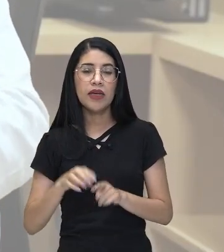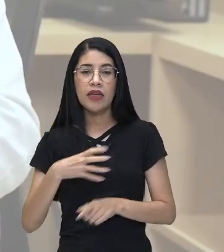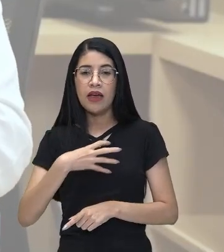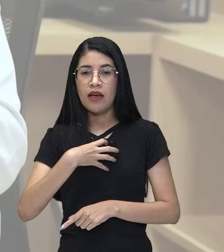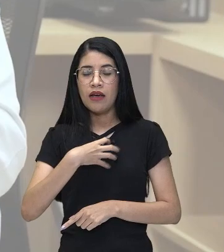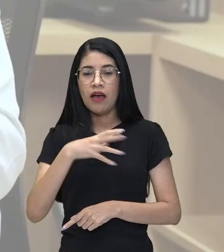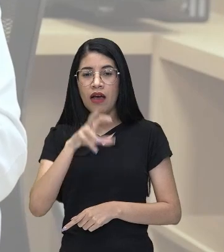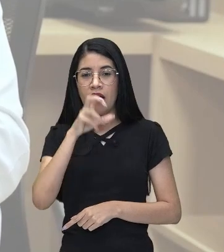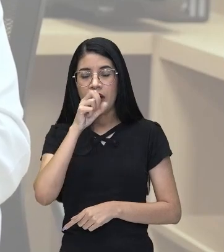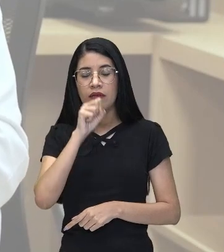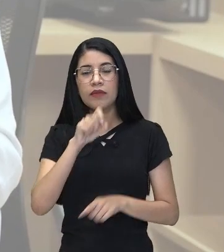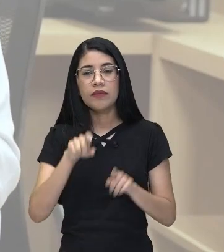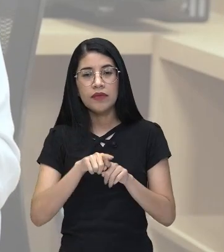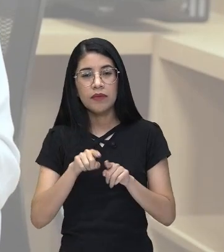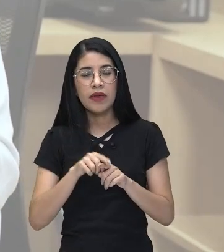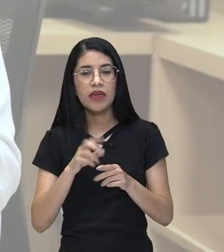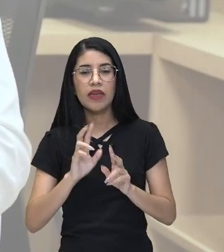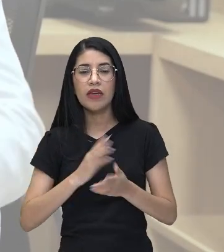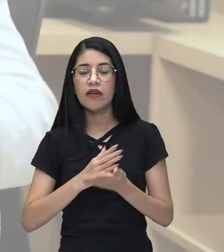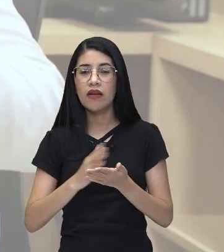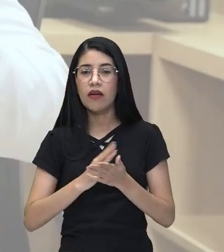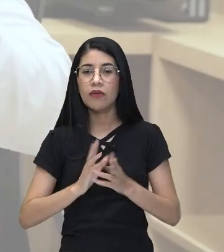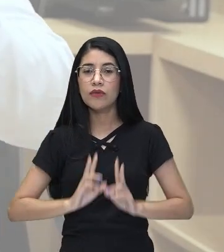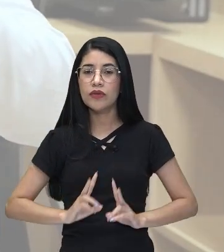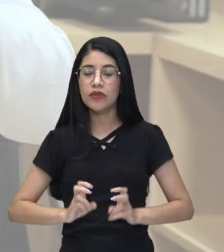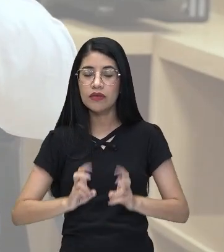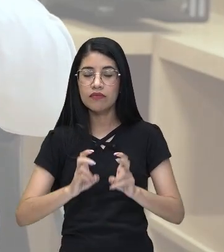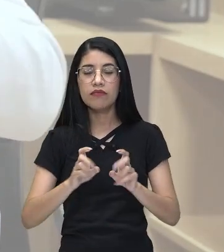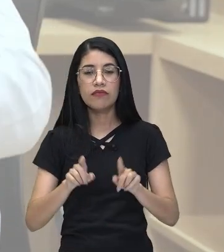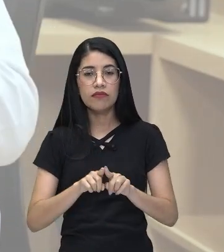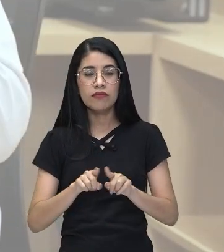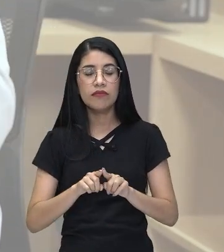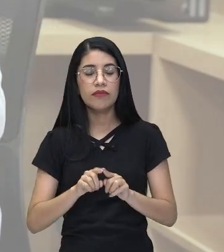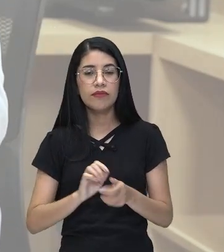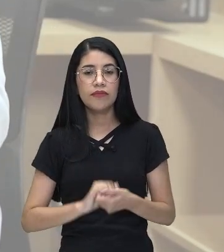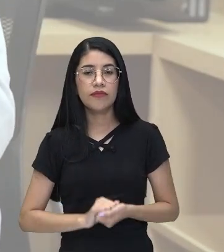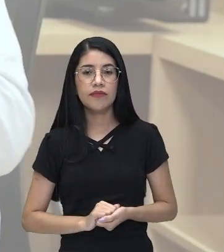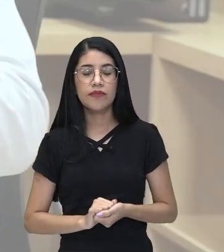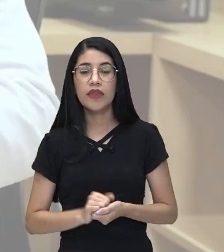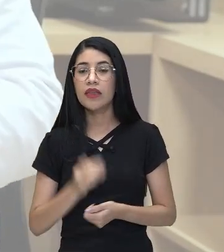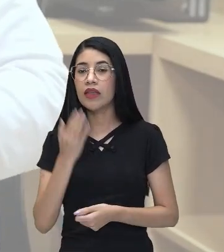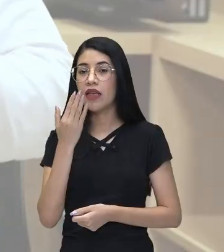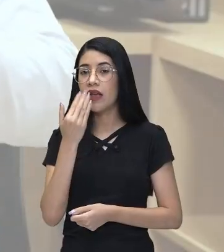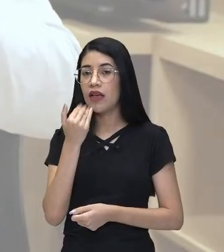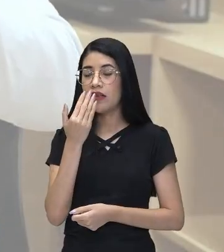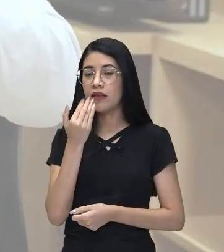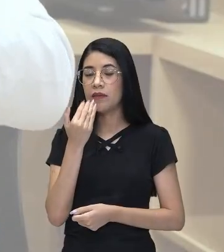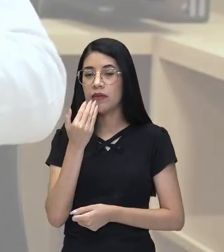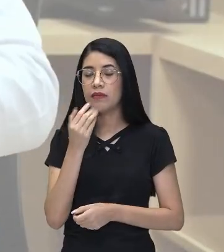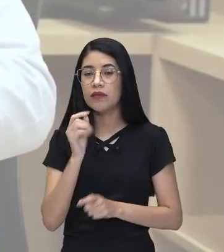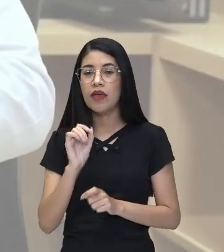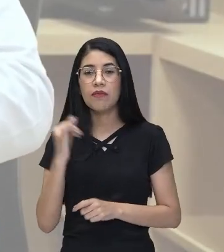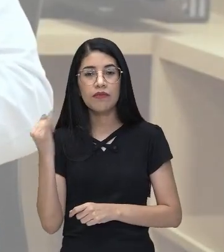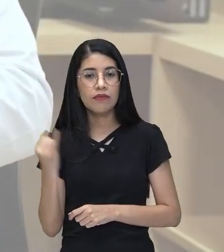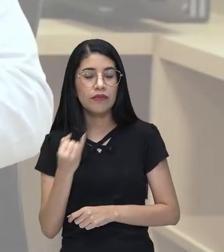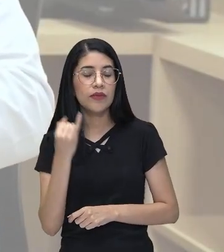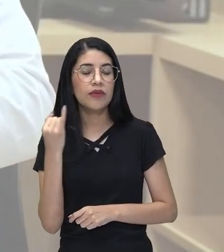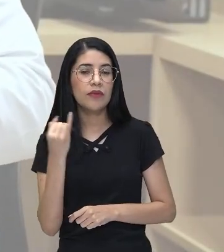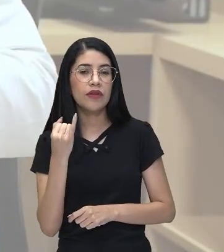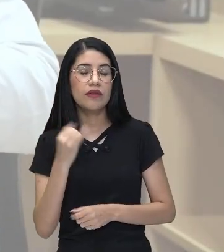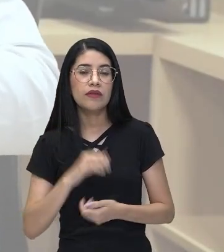pelo aparecimento de alguns cânceres. A alimentação é